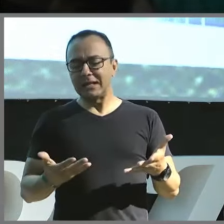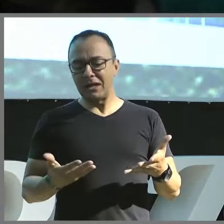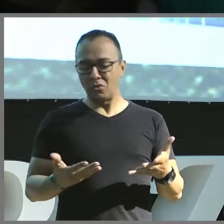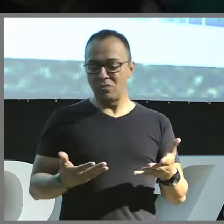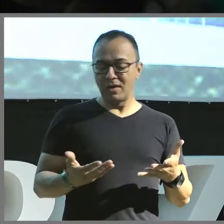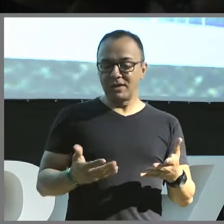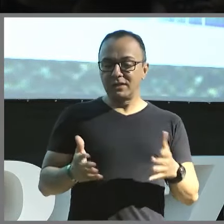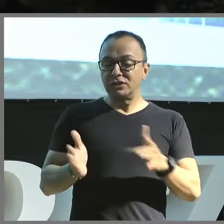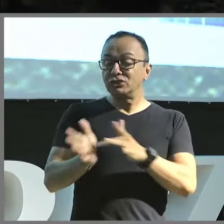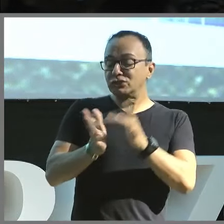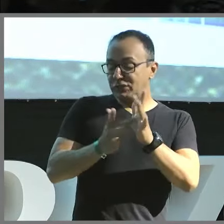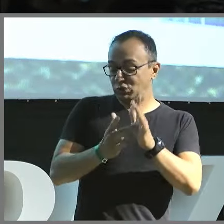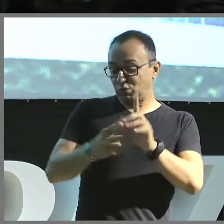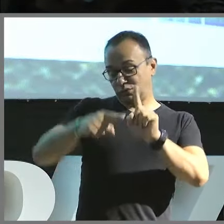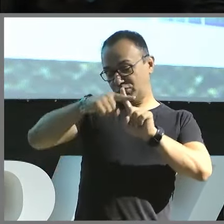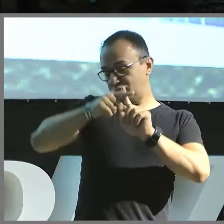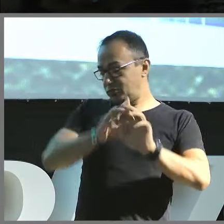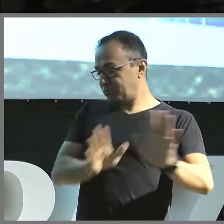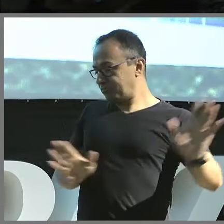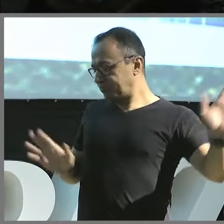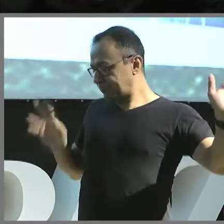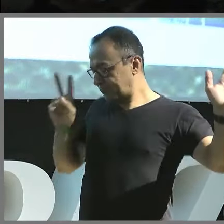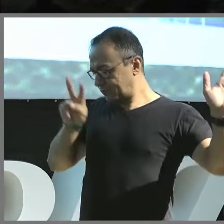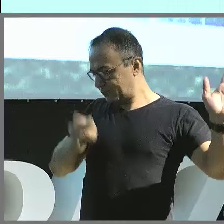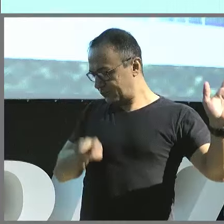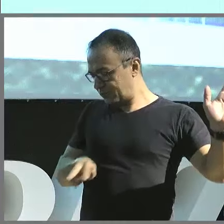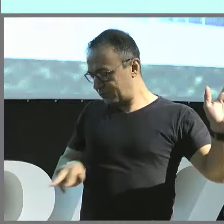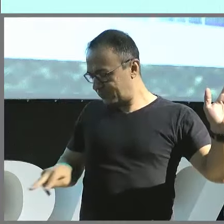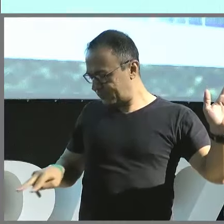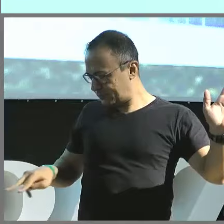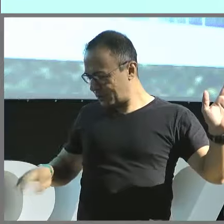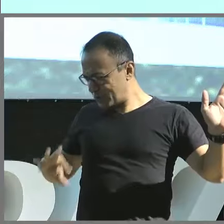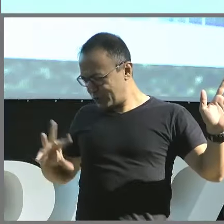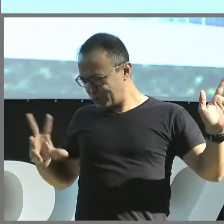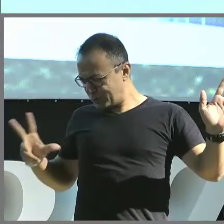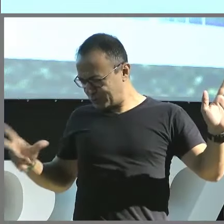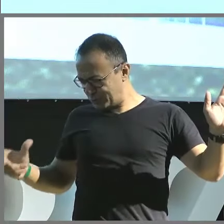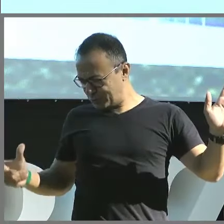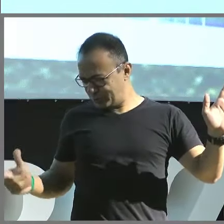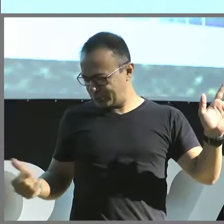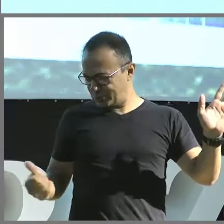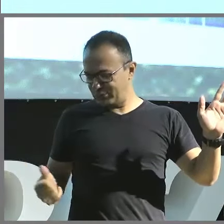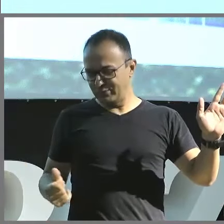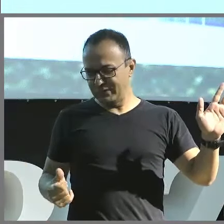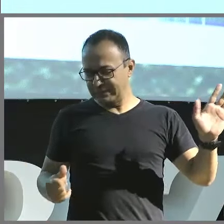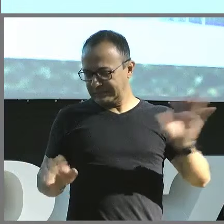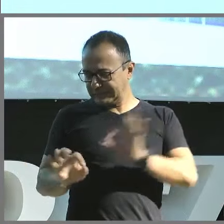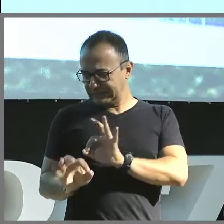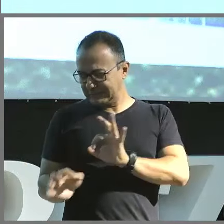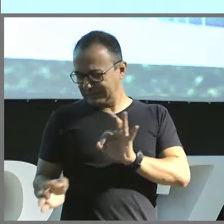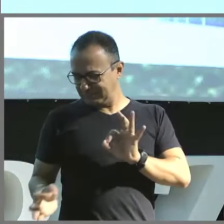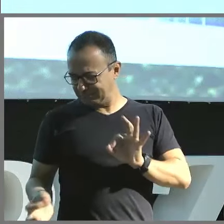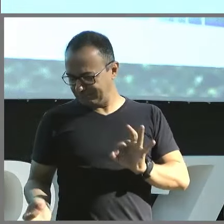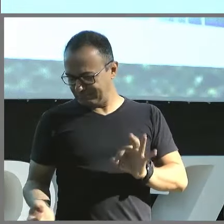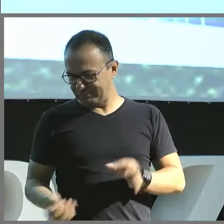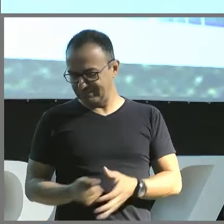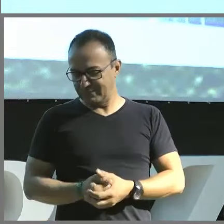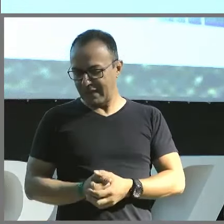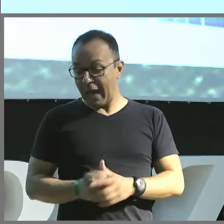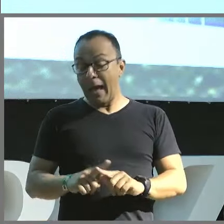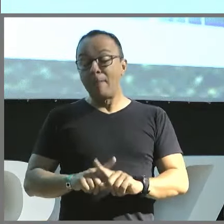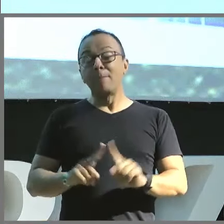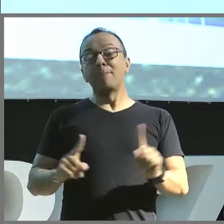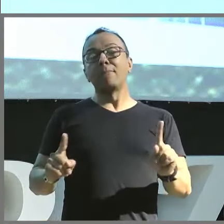do ser humano, tão primitiva do ser humano, ele nos demonstra uma outra perspectiva